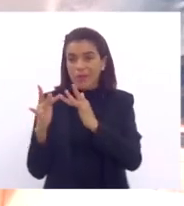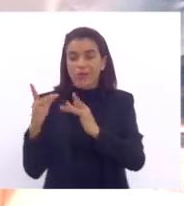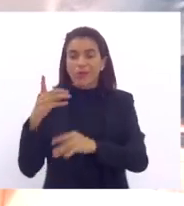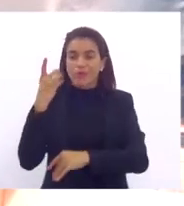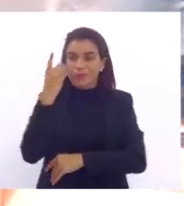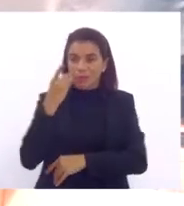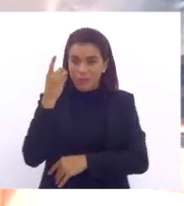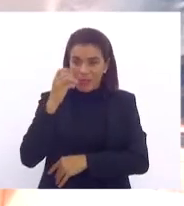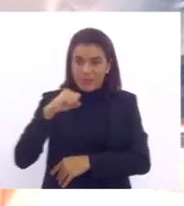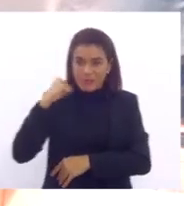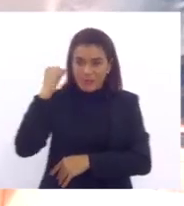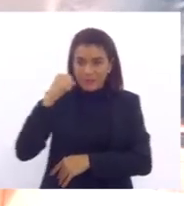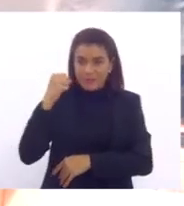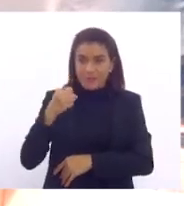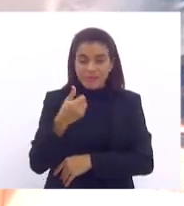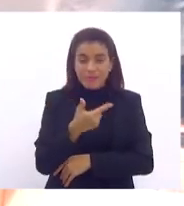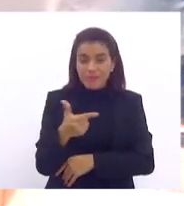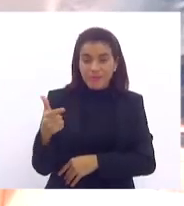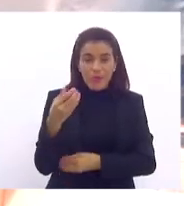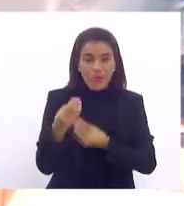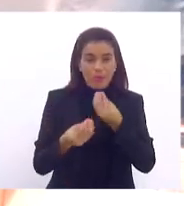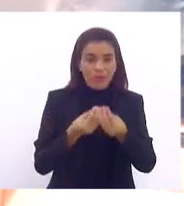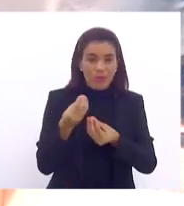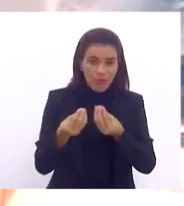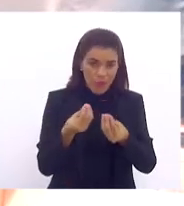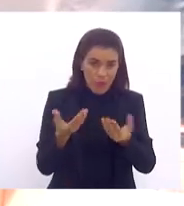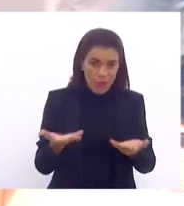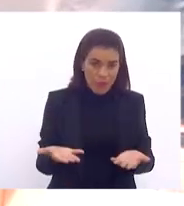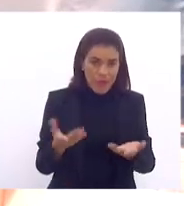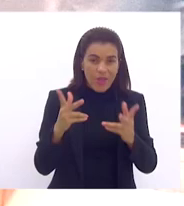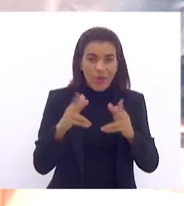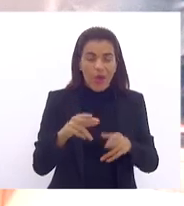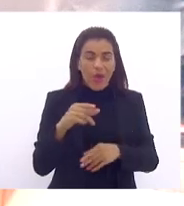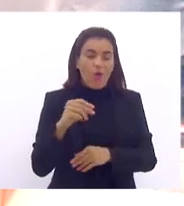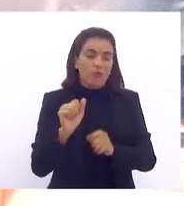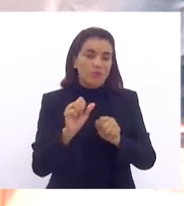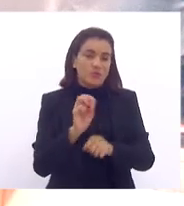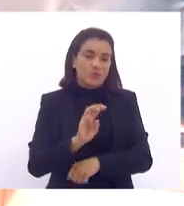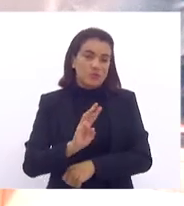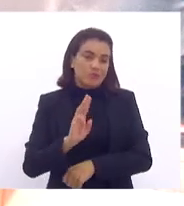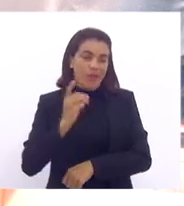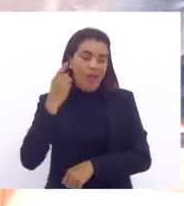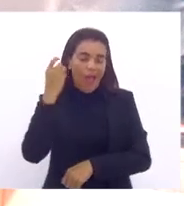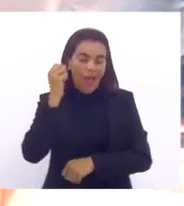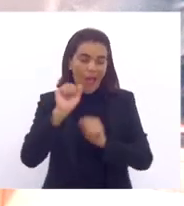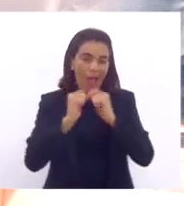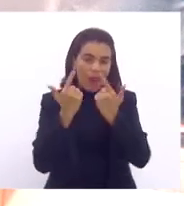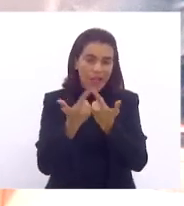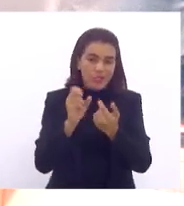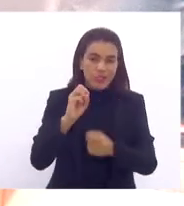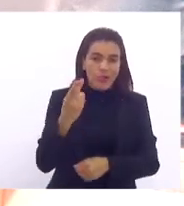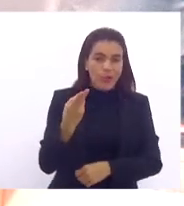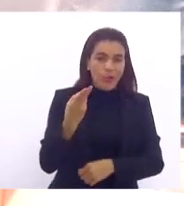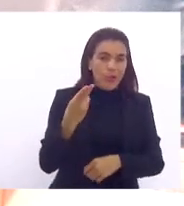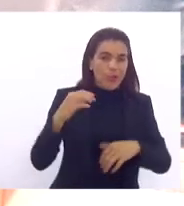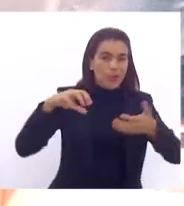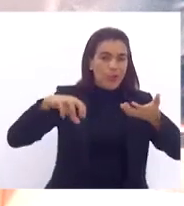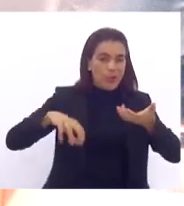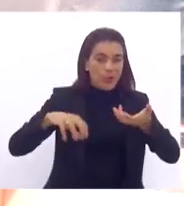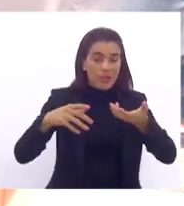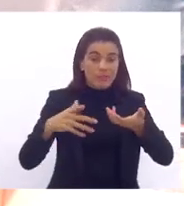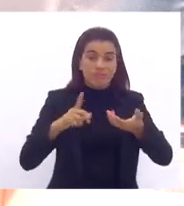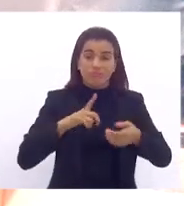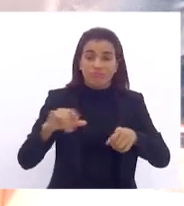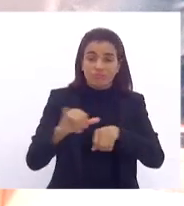deputados e várias vezes não tem como vir até aqui a sede da alerge ou ir como até Brasília no Congresso Nacional e o meio que ela